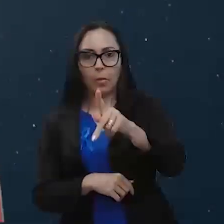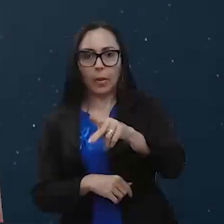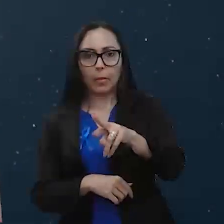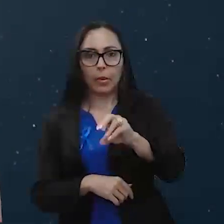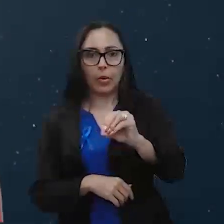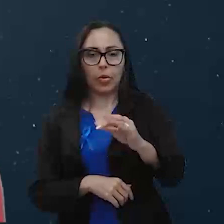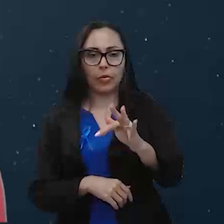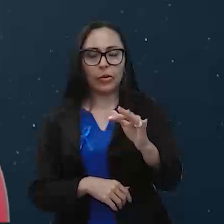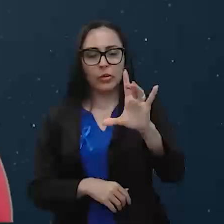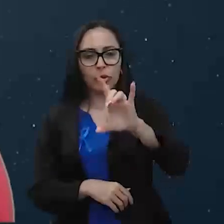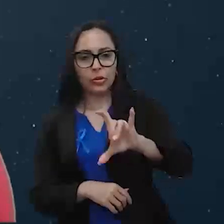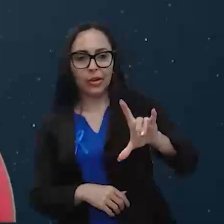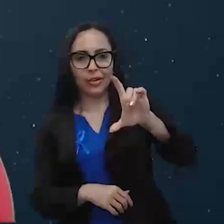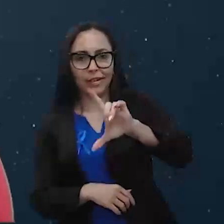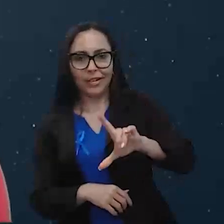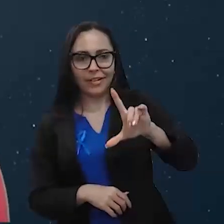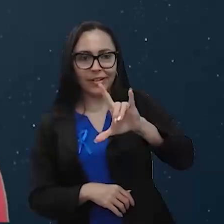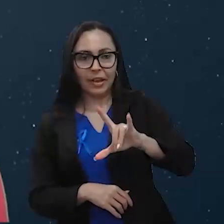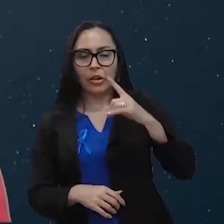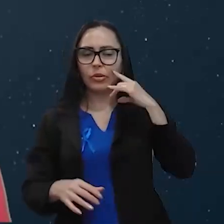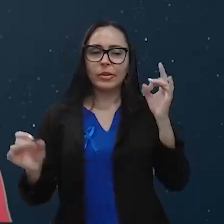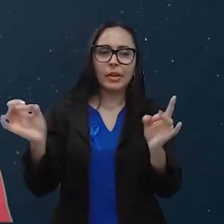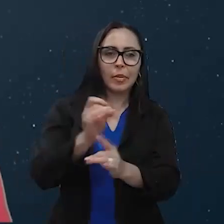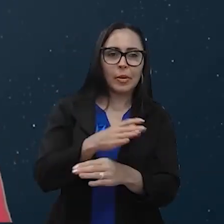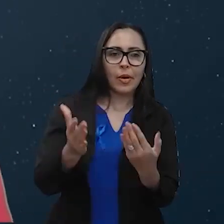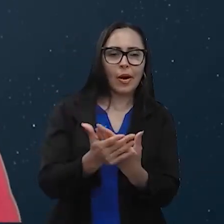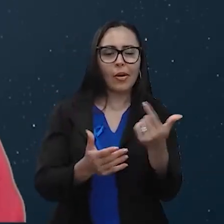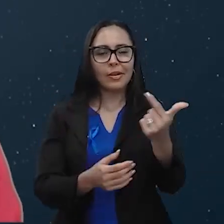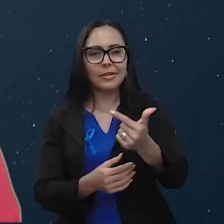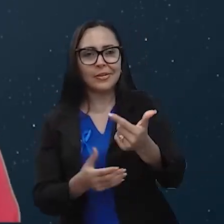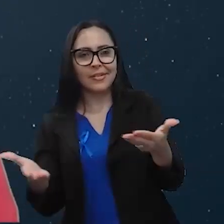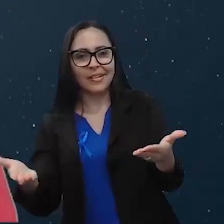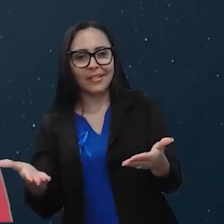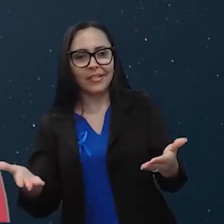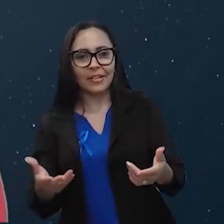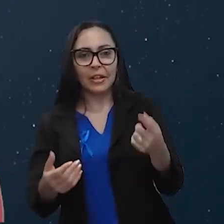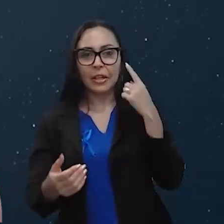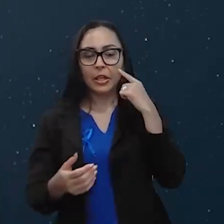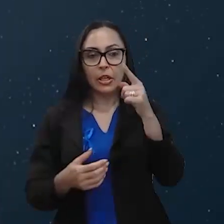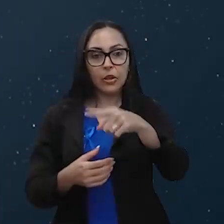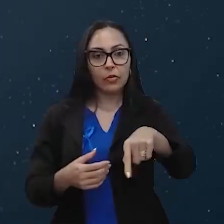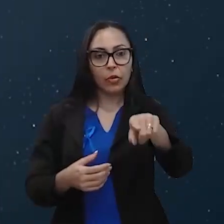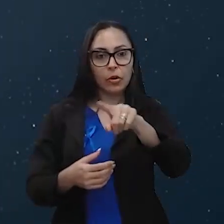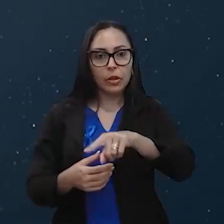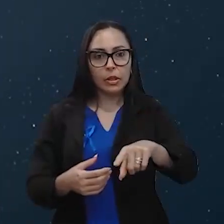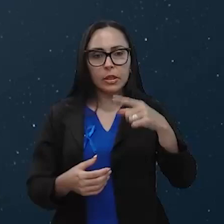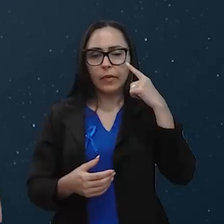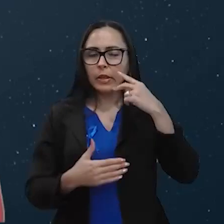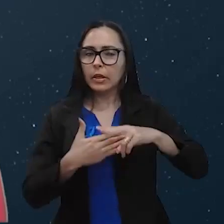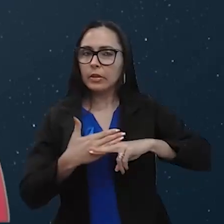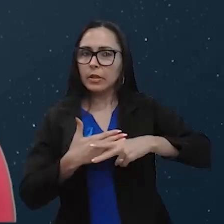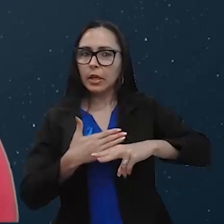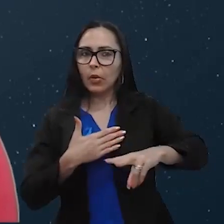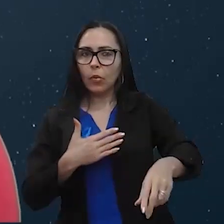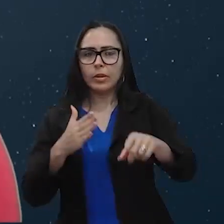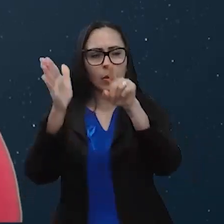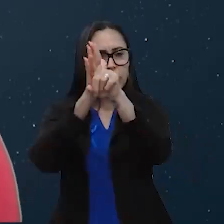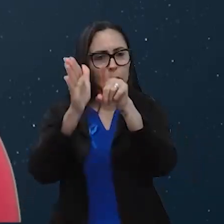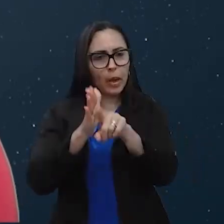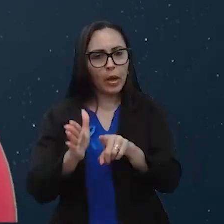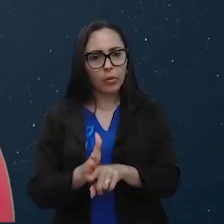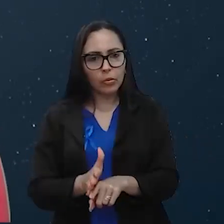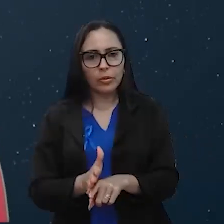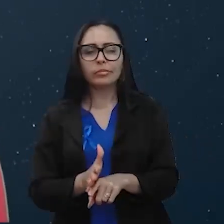Robertão. E a gente vai encerrando essa segunda aula de agora e você vai ter sequência com resolução de exercício, beleza? Show de